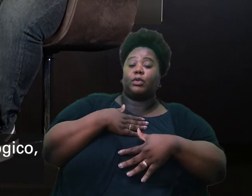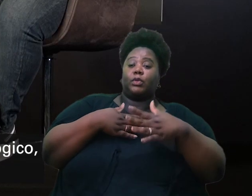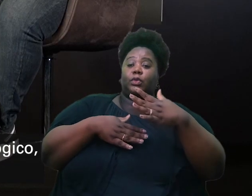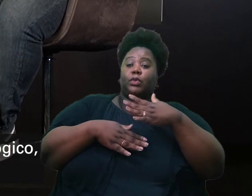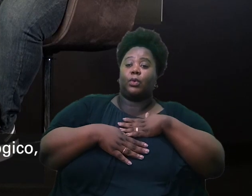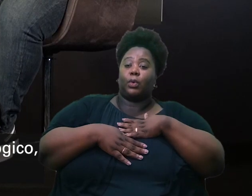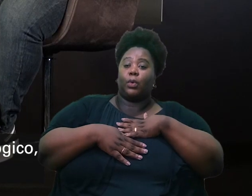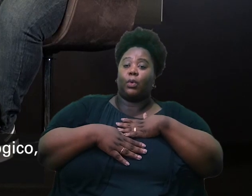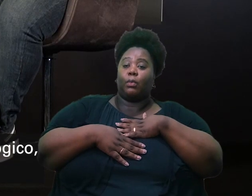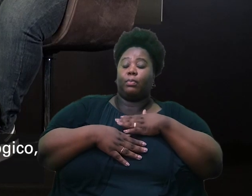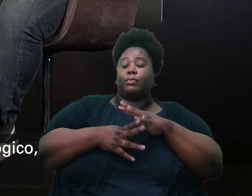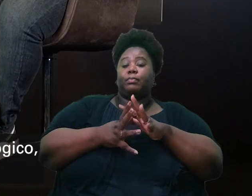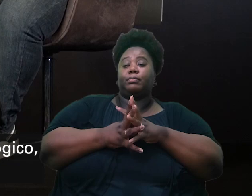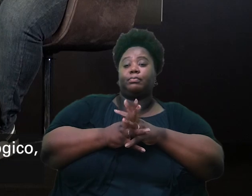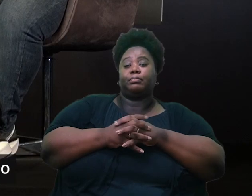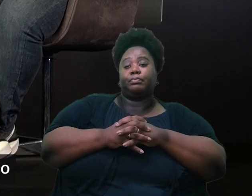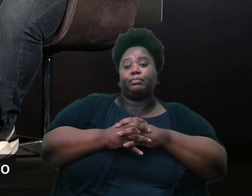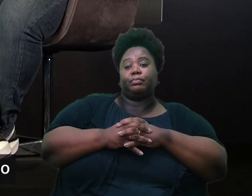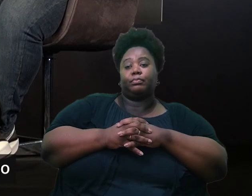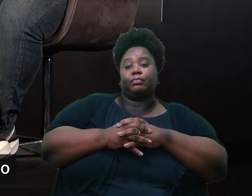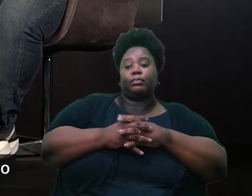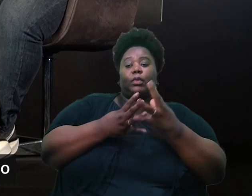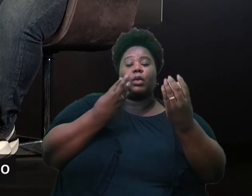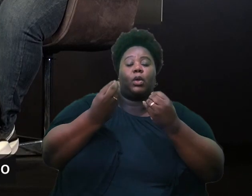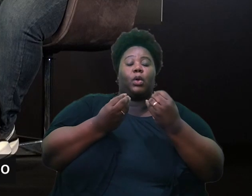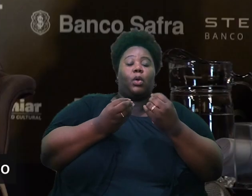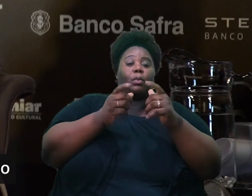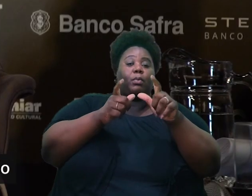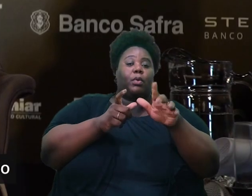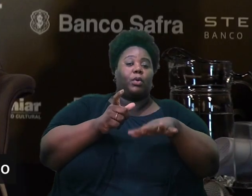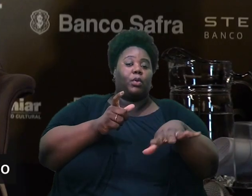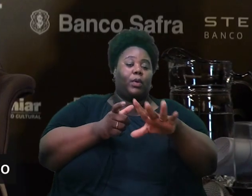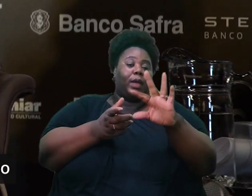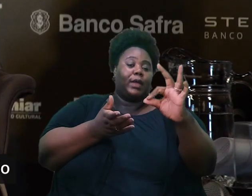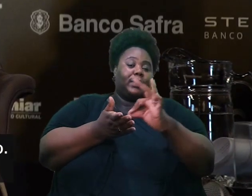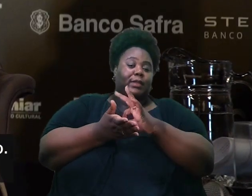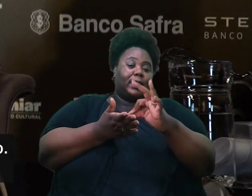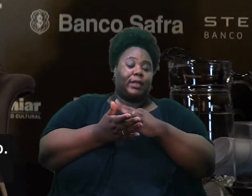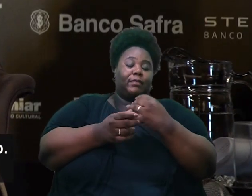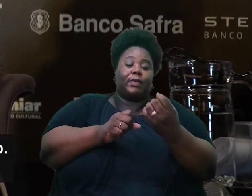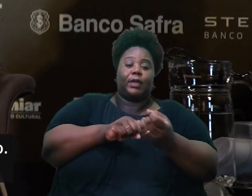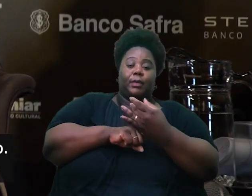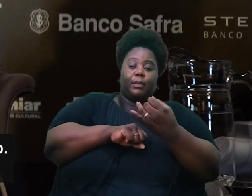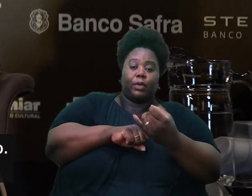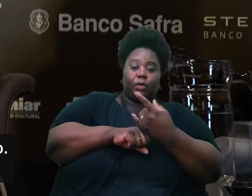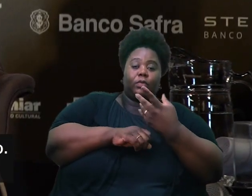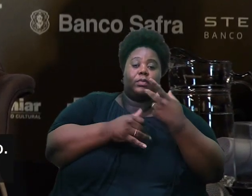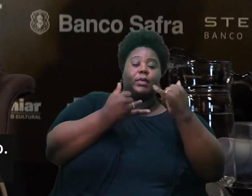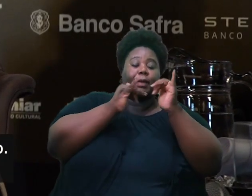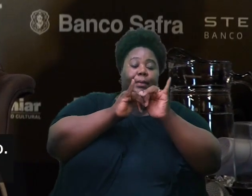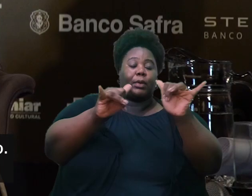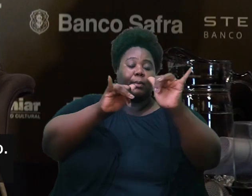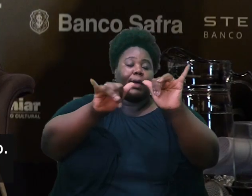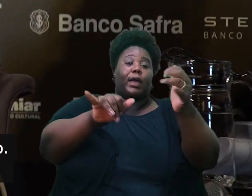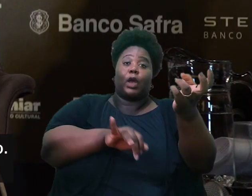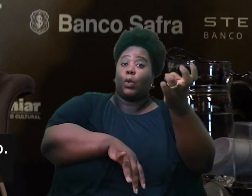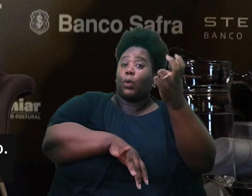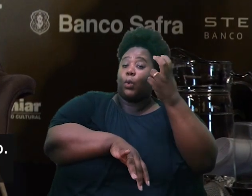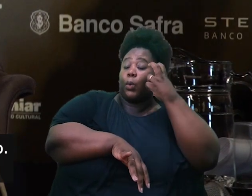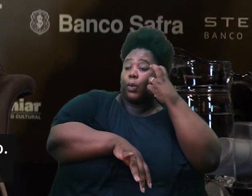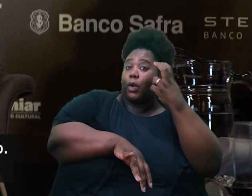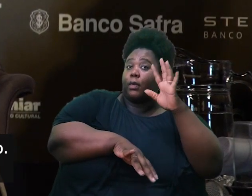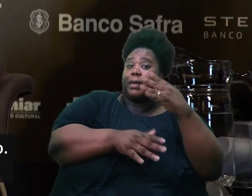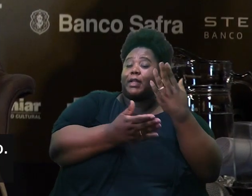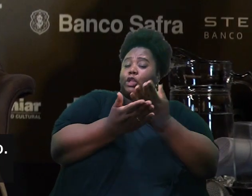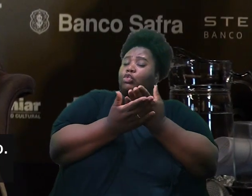corpo cultural, né? Como lugar de inscrição, de produção e disseminação do conhecimento. Para se